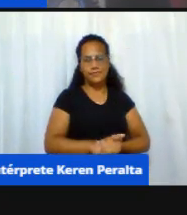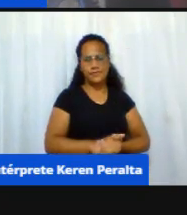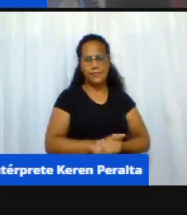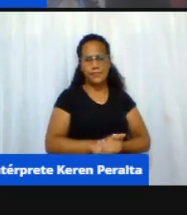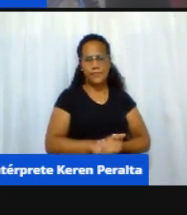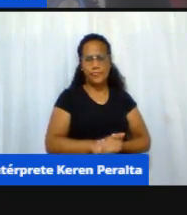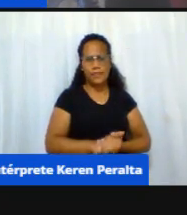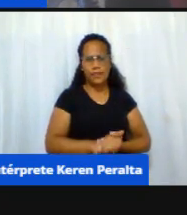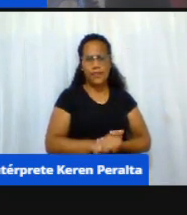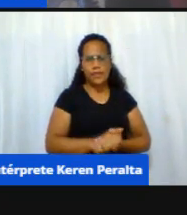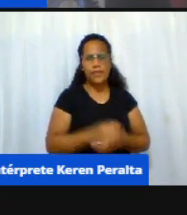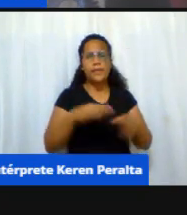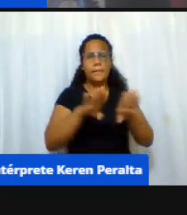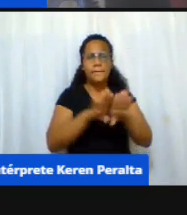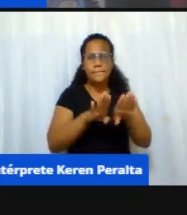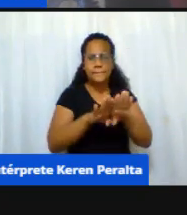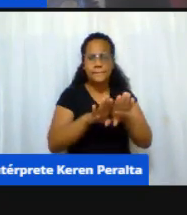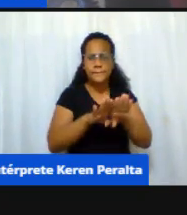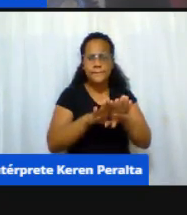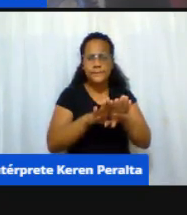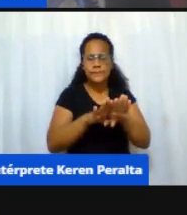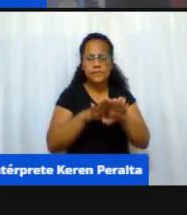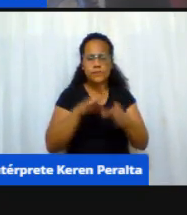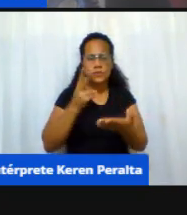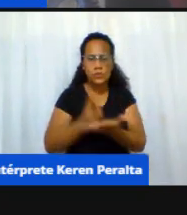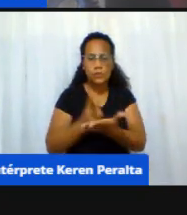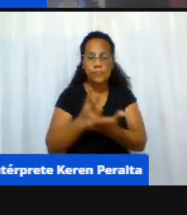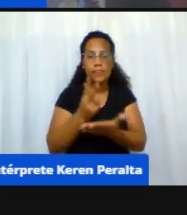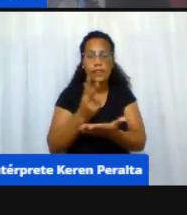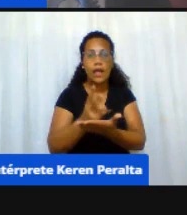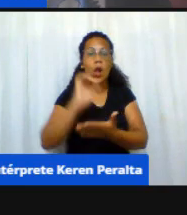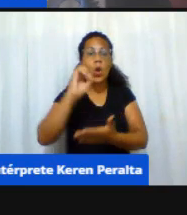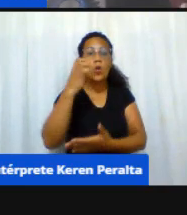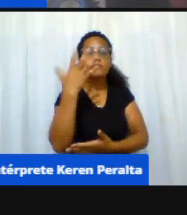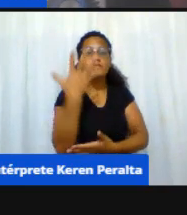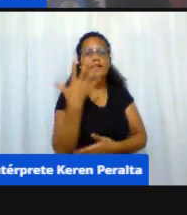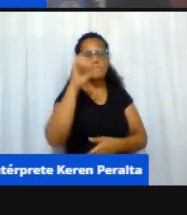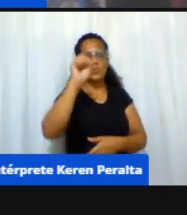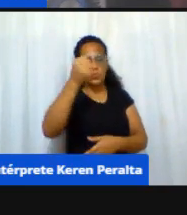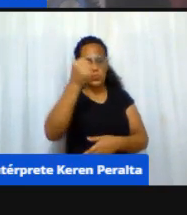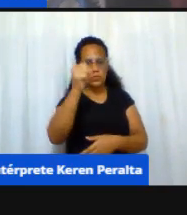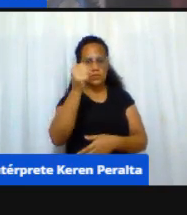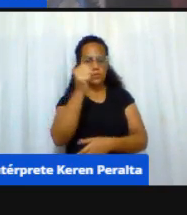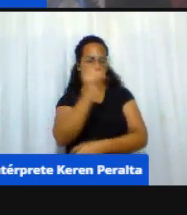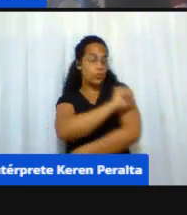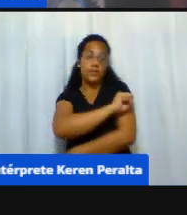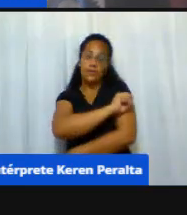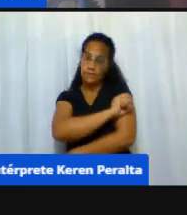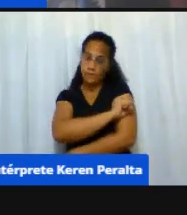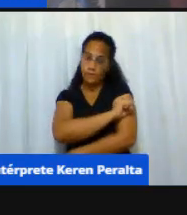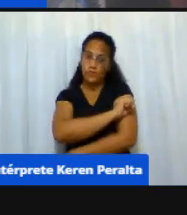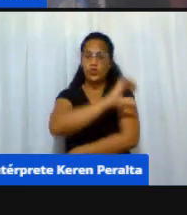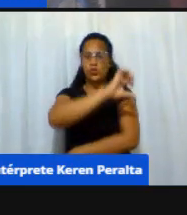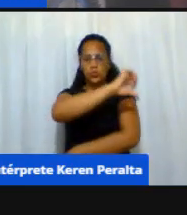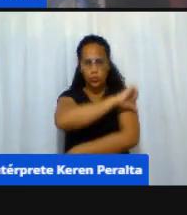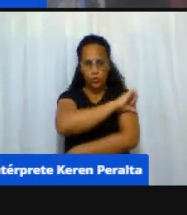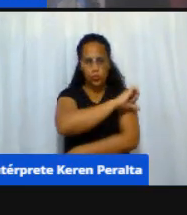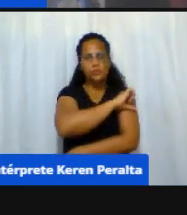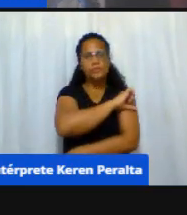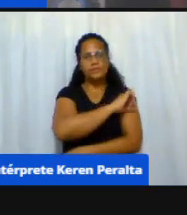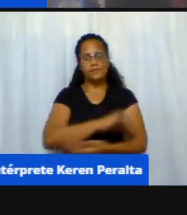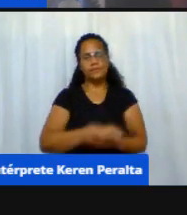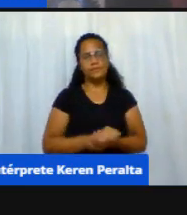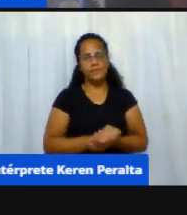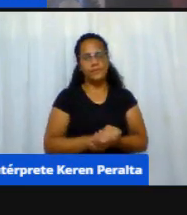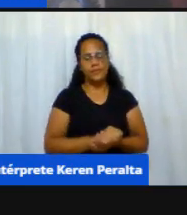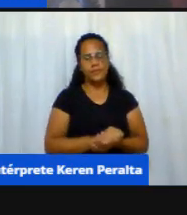Semelhantemente, ocorre com o oitavo e nono, em que das suas mais de 100 habilidades, 56